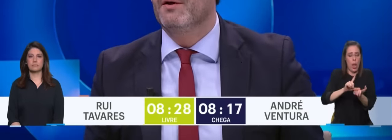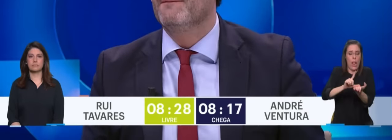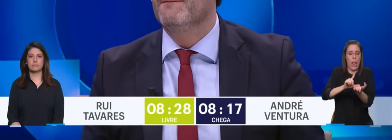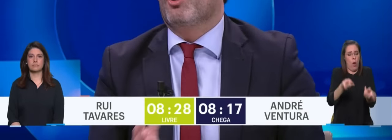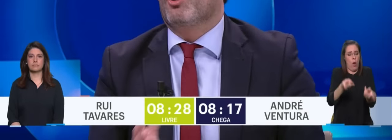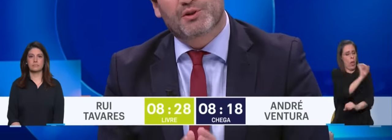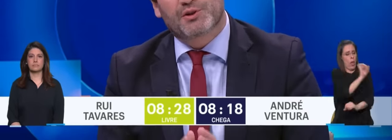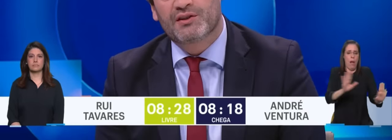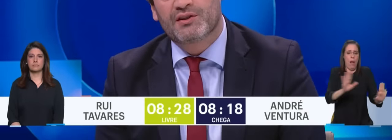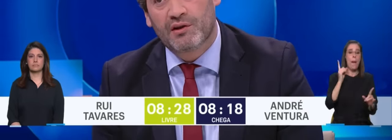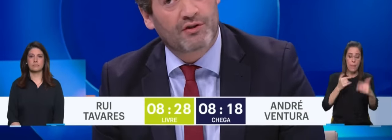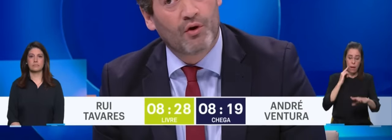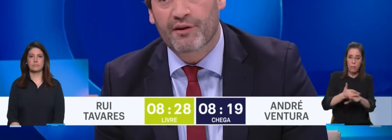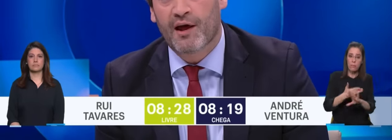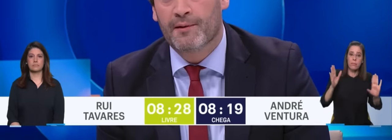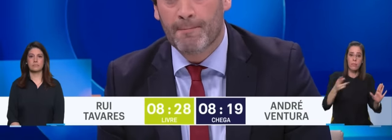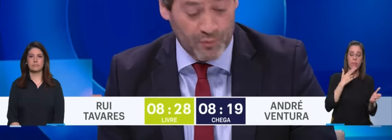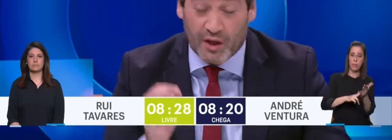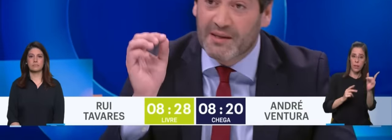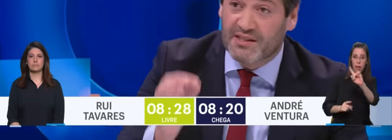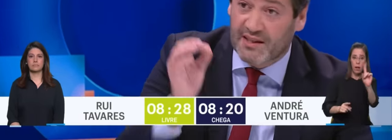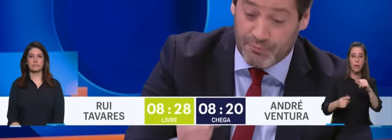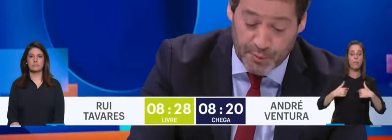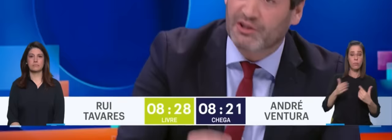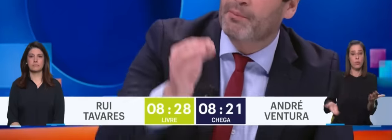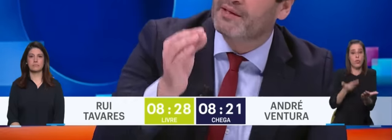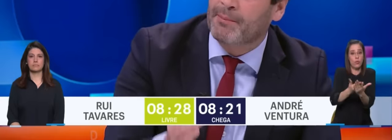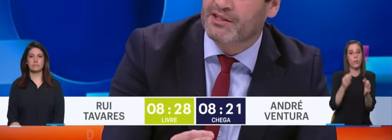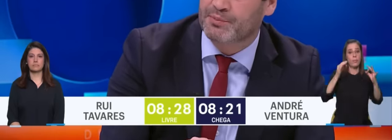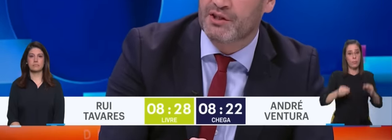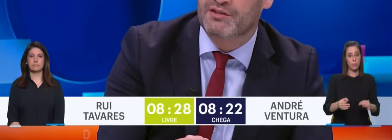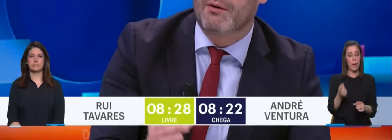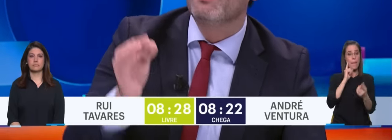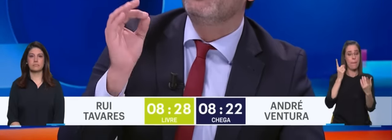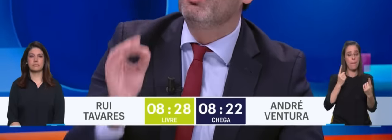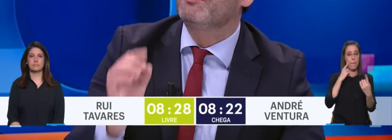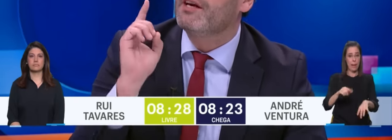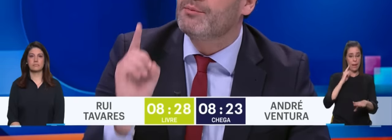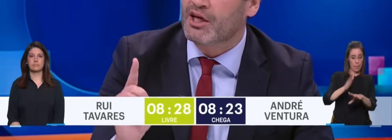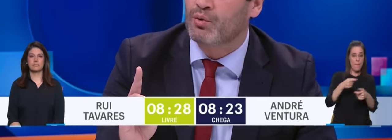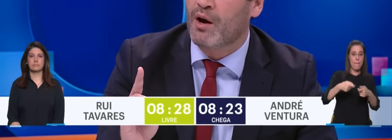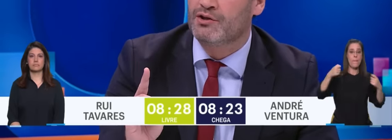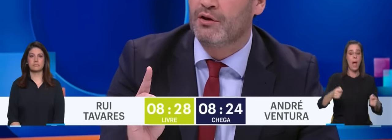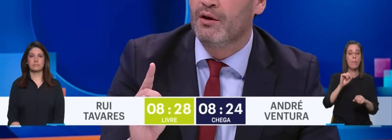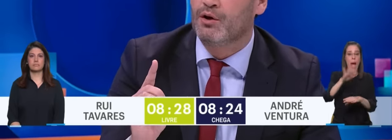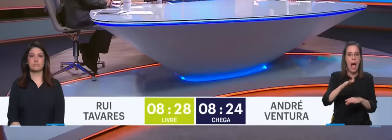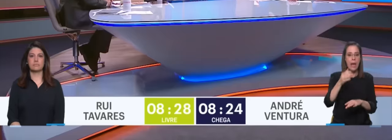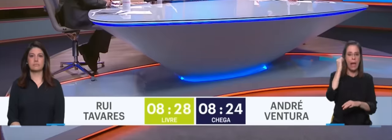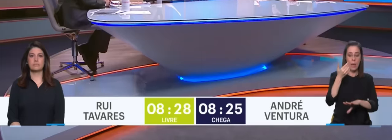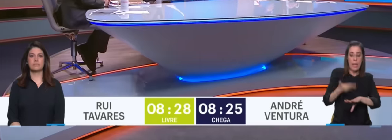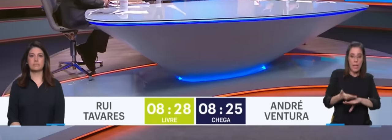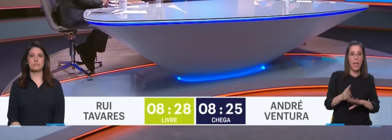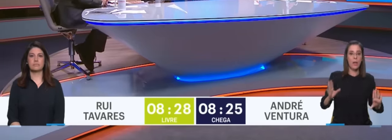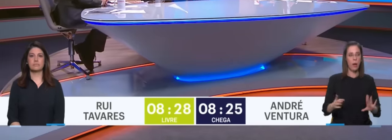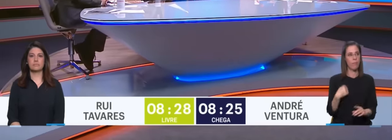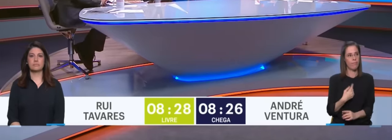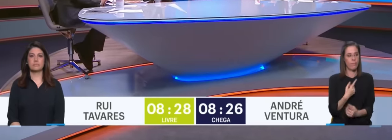compreendo agora os prazos de prescrição Rui Tavares não é verdade nós apresentamos proposta para aumentar prazos de prescrição inclusive em crimes sexuais que eu acho que nos